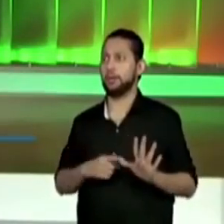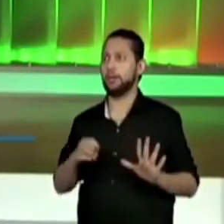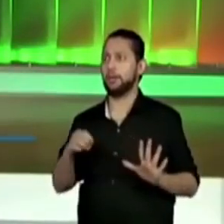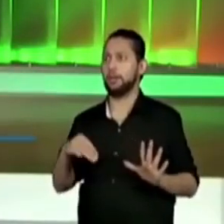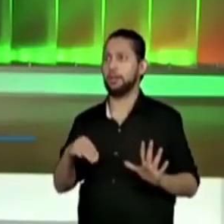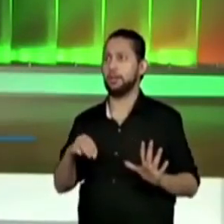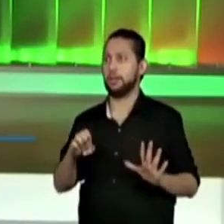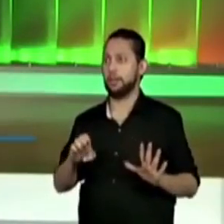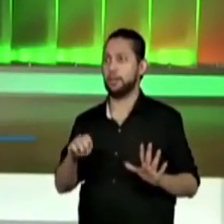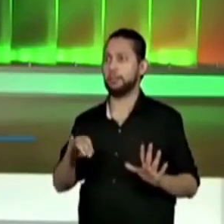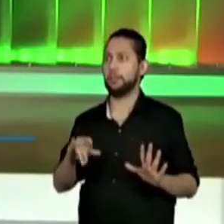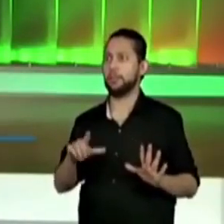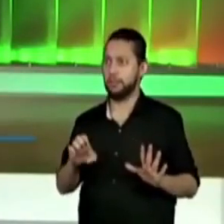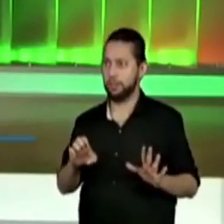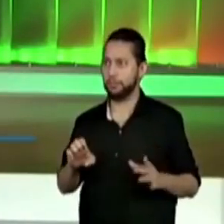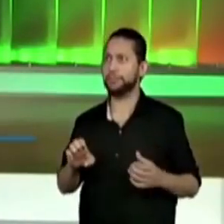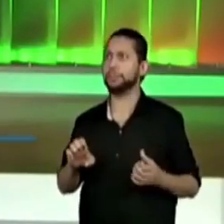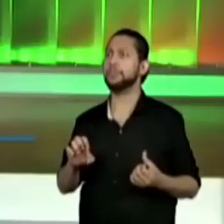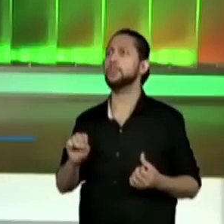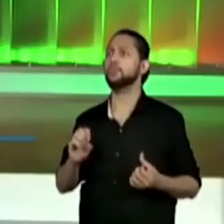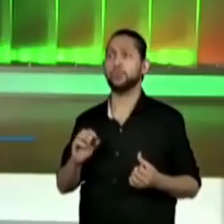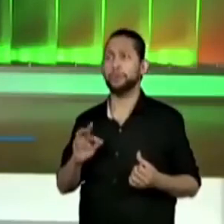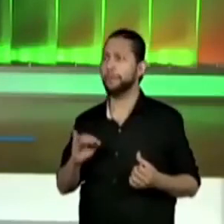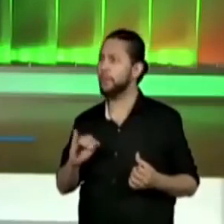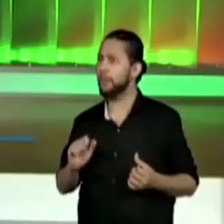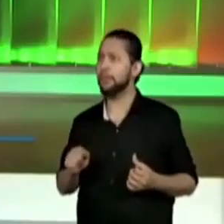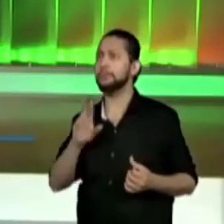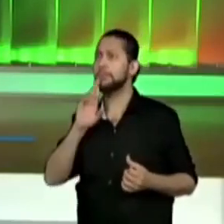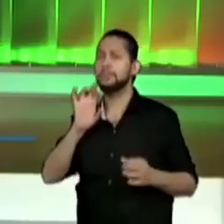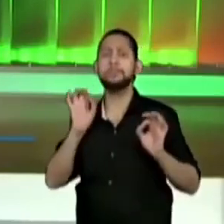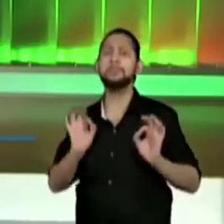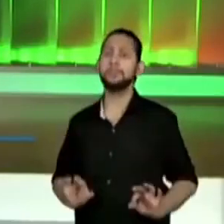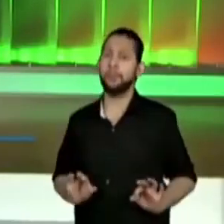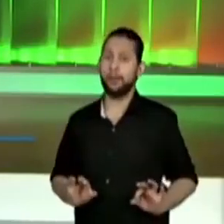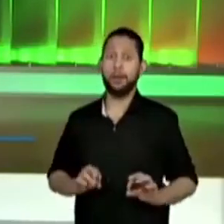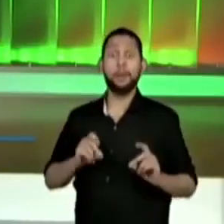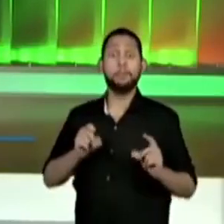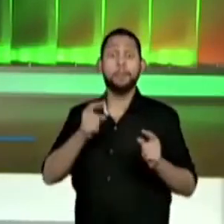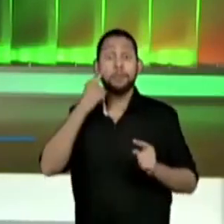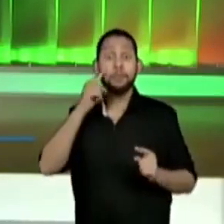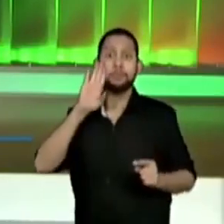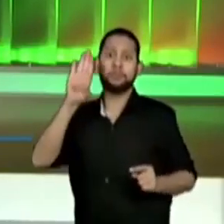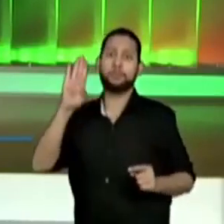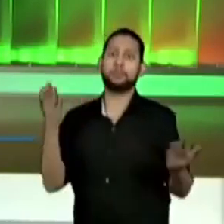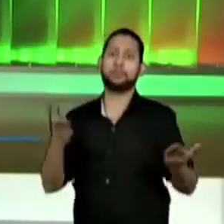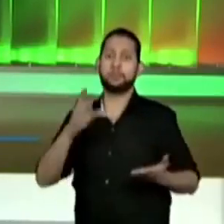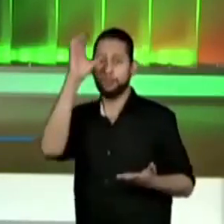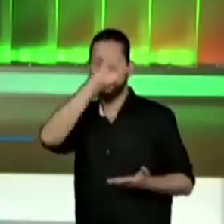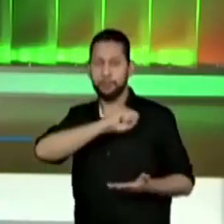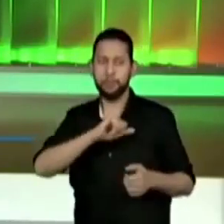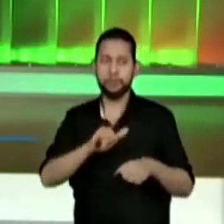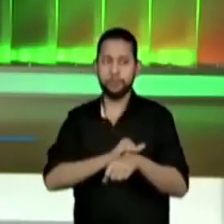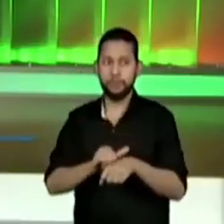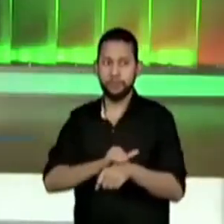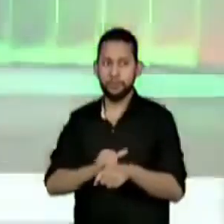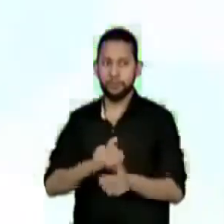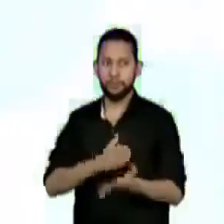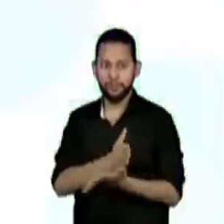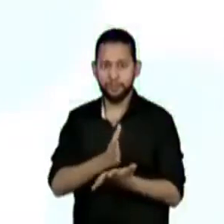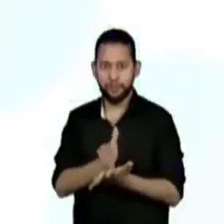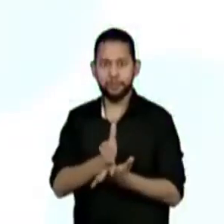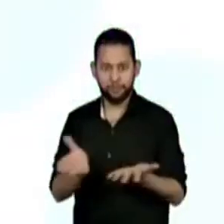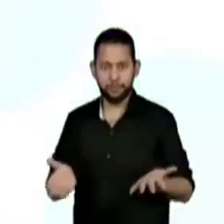Sofia vários alunos já responderam certo mas eu quero mostrar qual é a estratégia vem comigo vocês vão